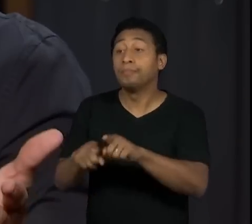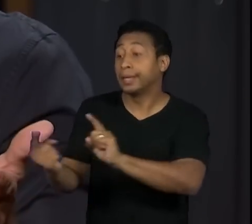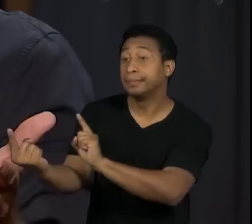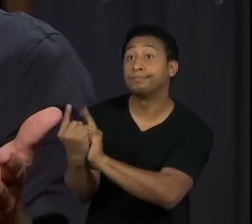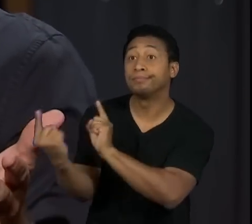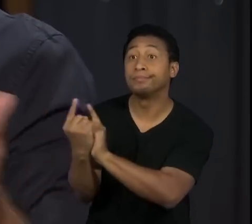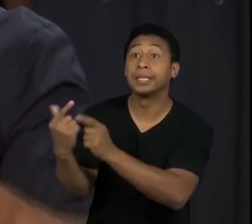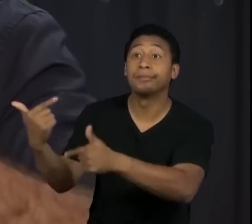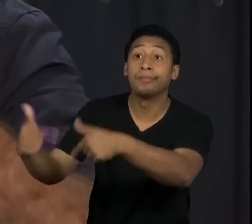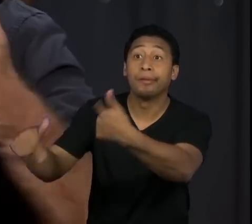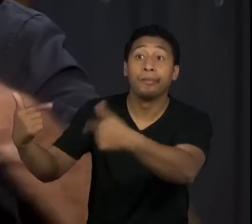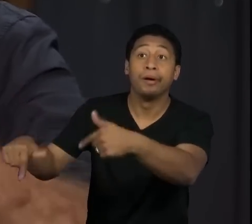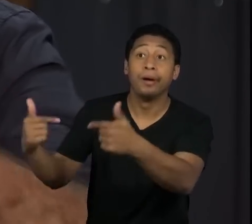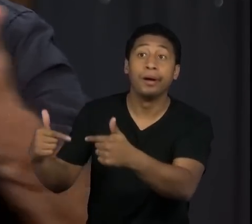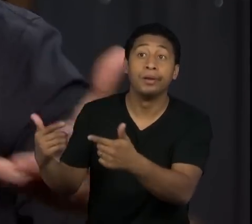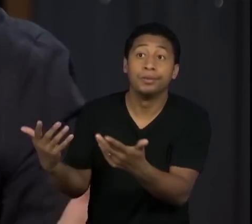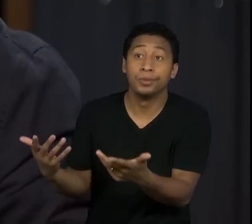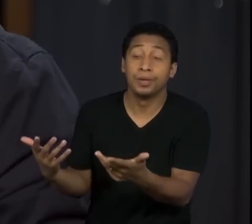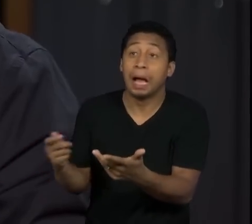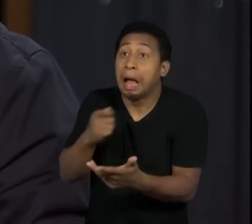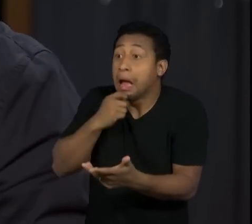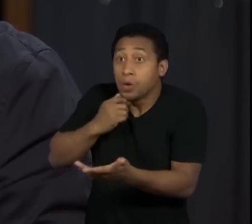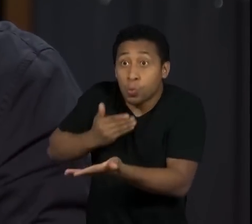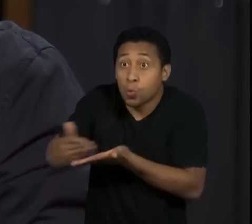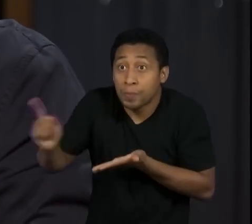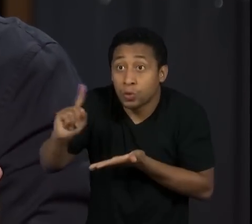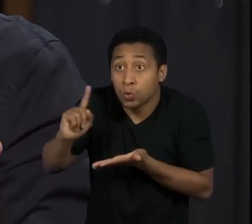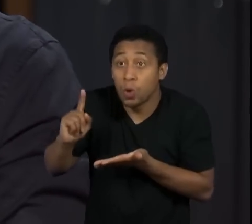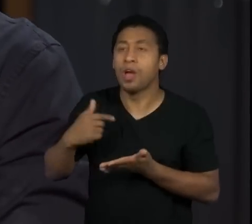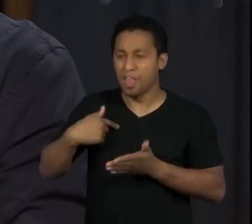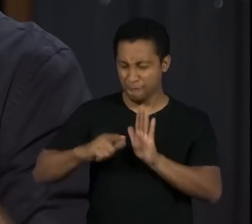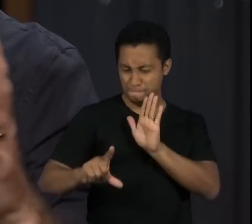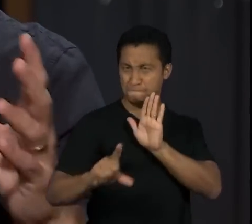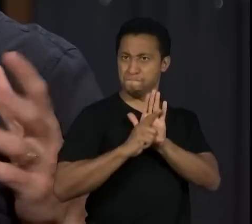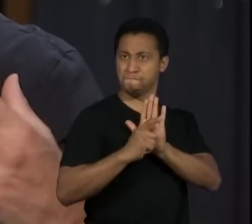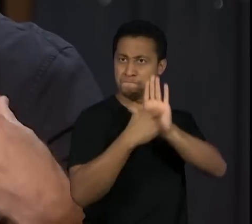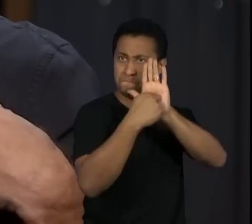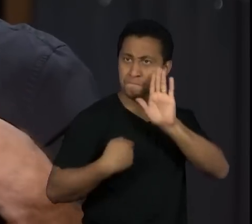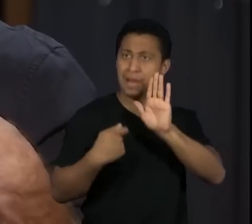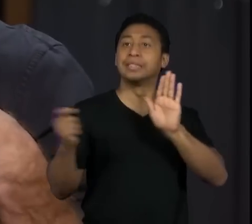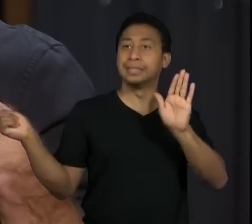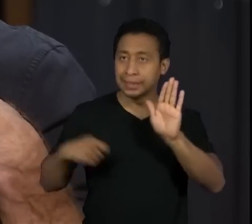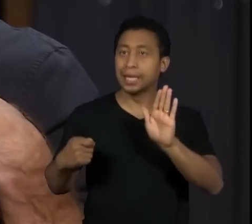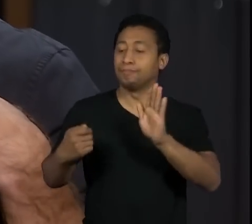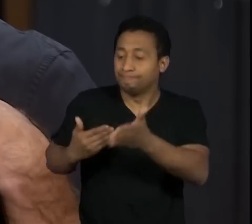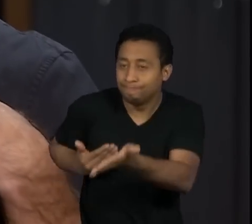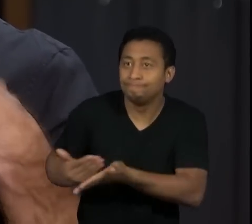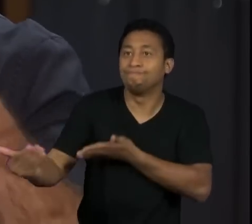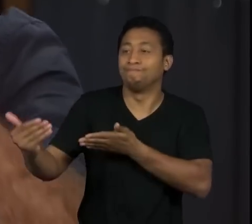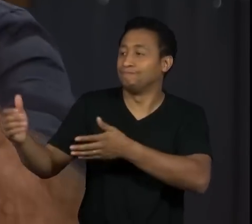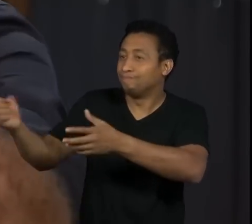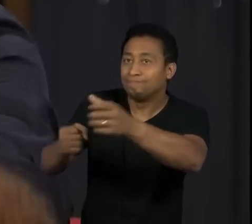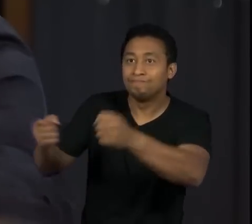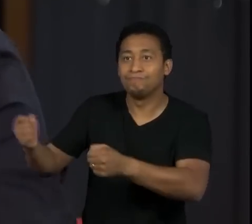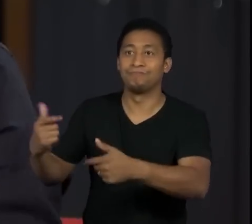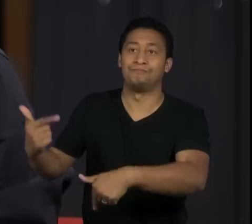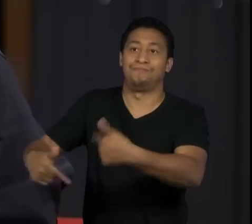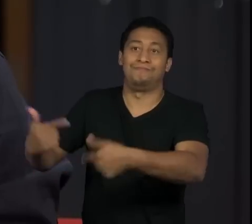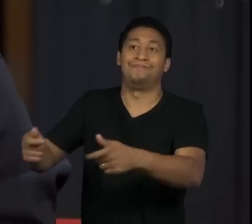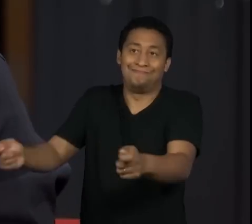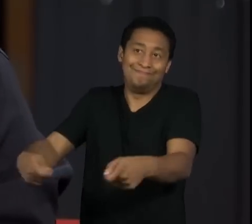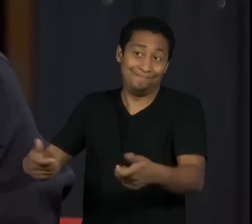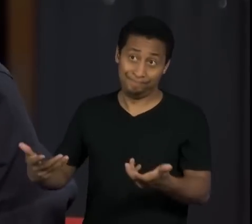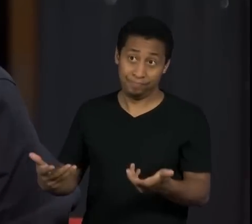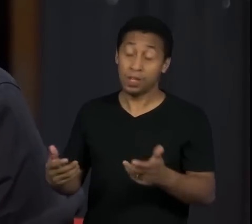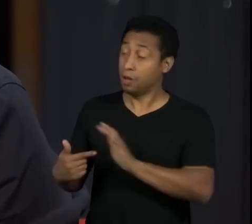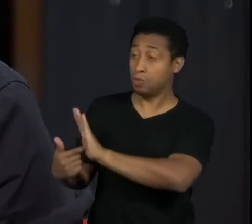estão, enfim, funcionando, né, na economia. E aí eu falo o seguinte, olha só, esse poder que eu tenho, que pode